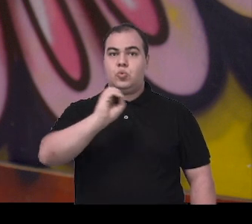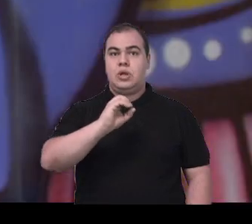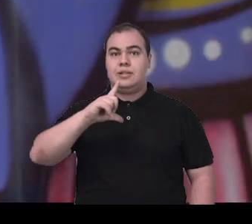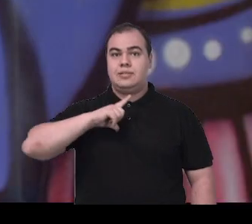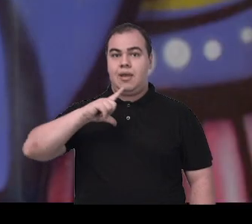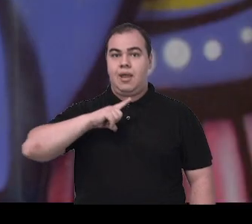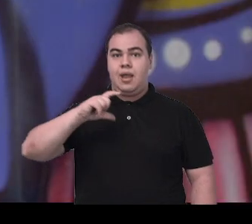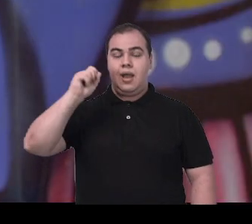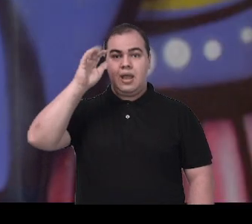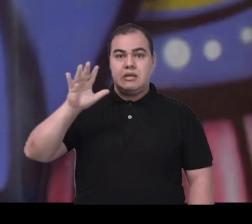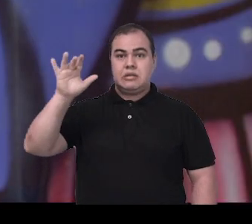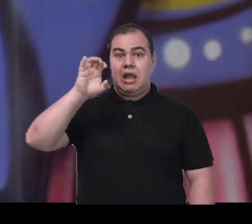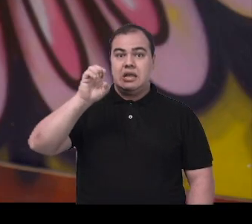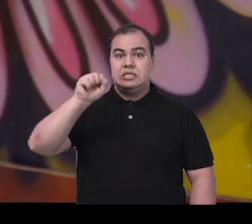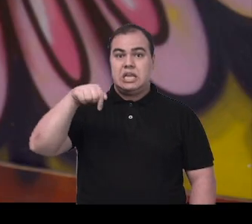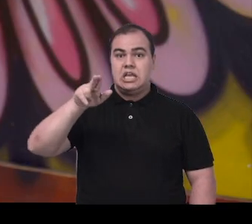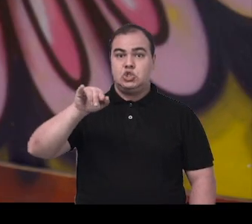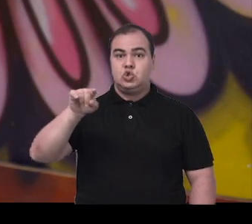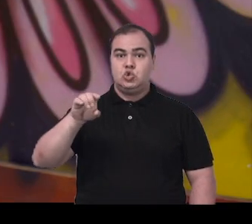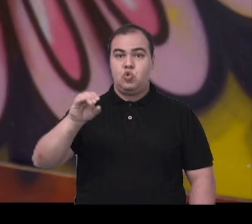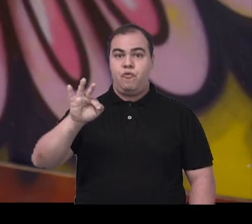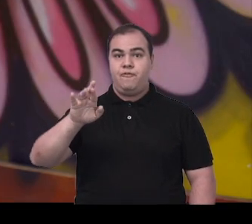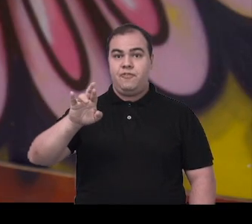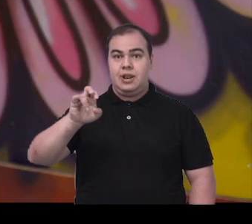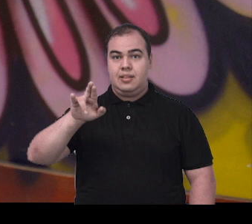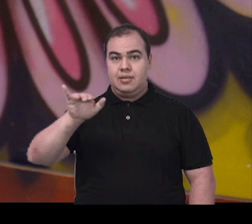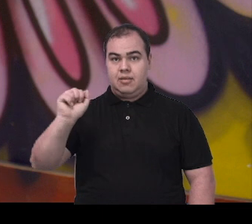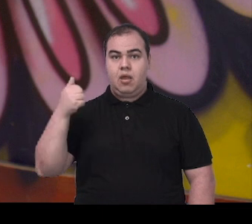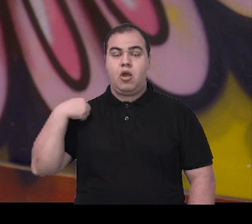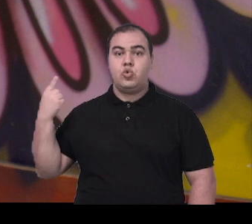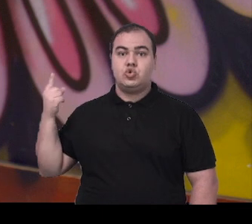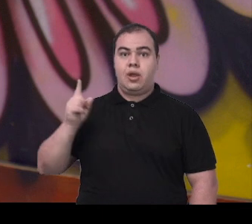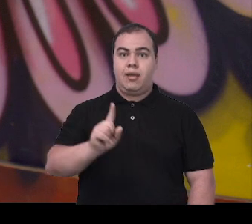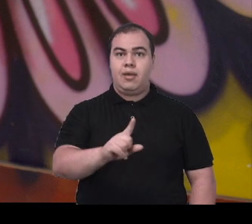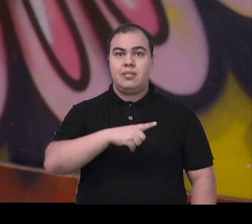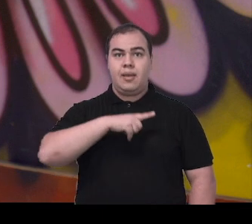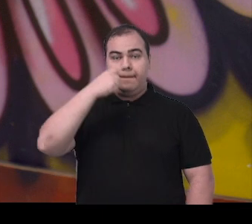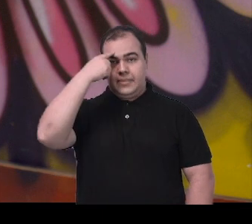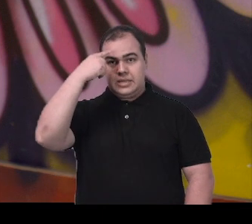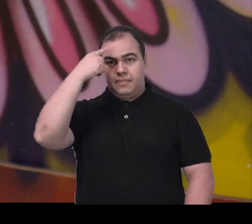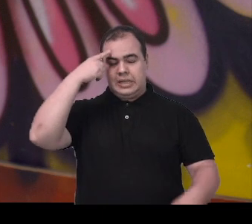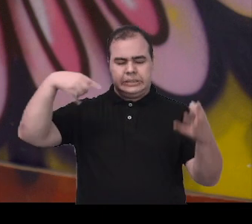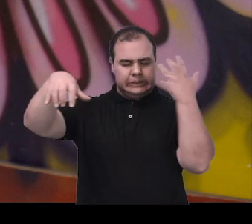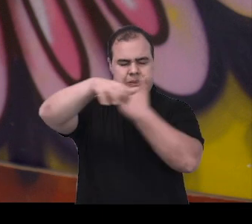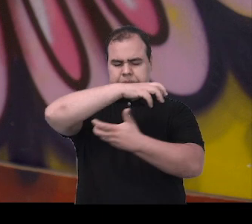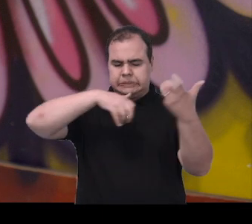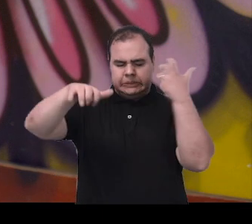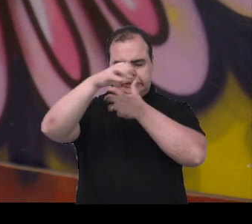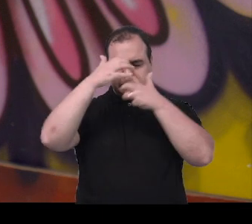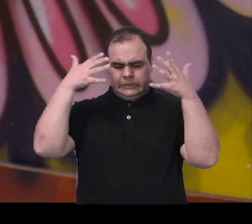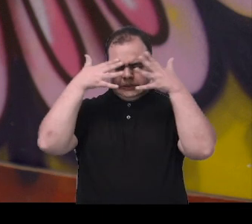2020. Esquizofrenia. Eles me ajudaram por causa que quando eu cheguei aqui eu estava com os pensamentos